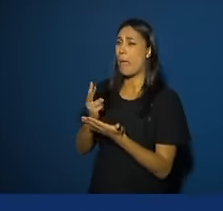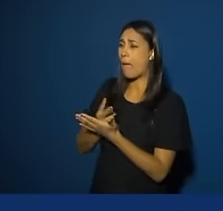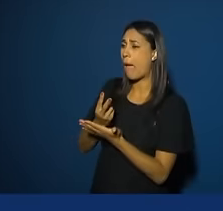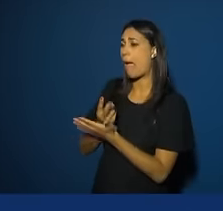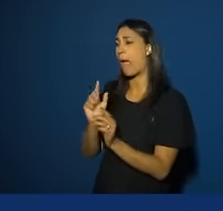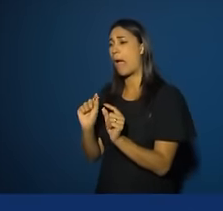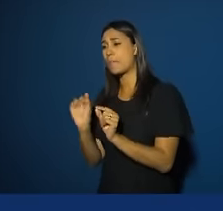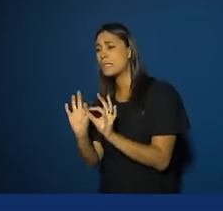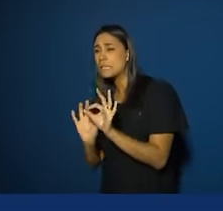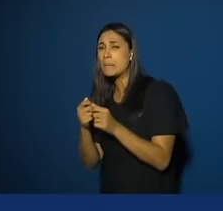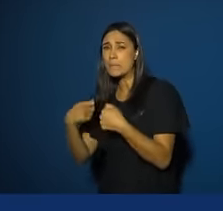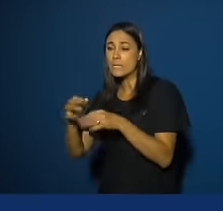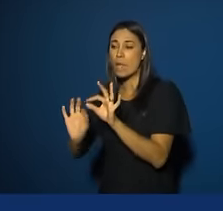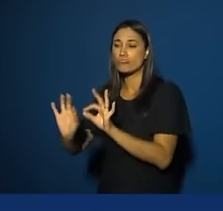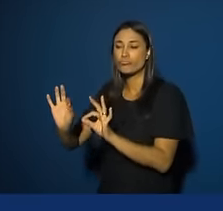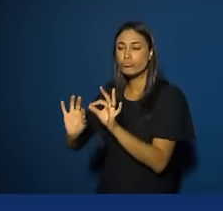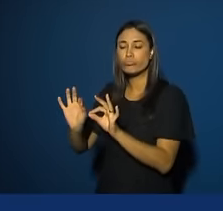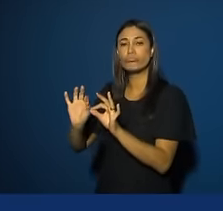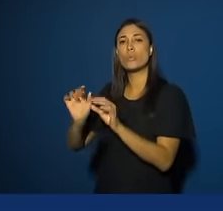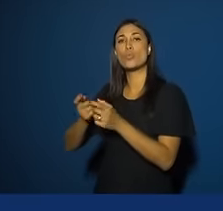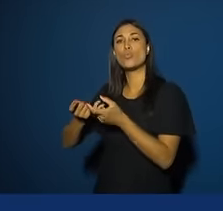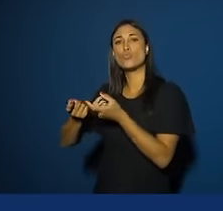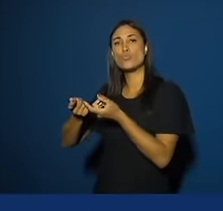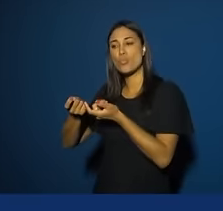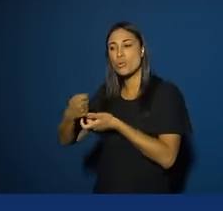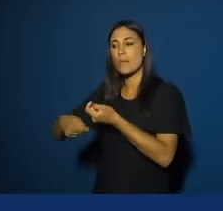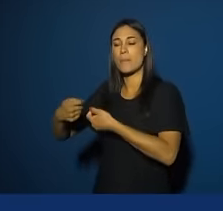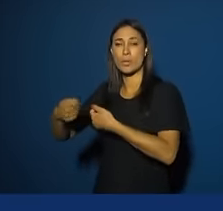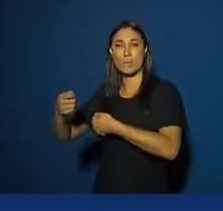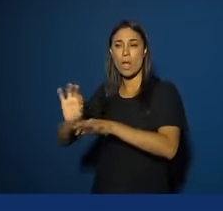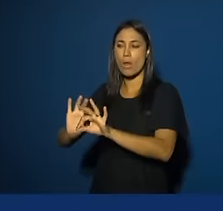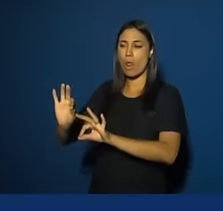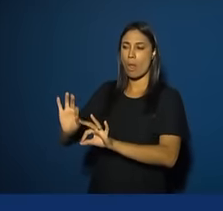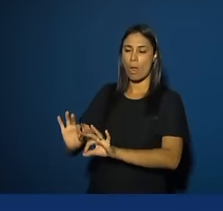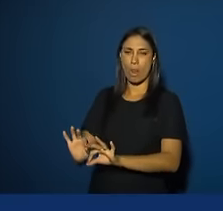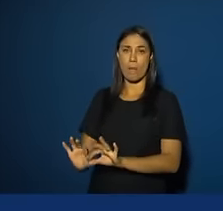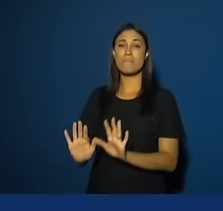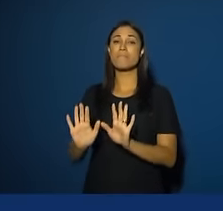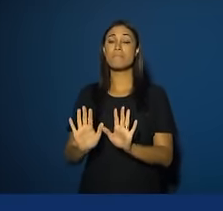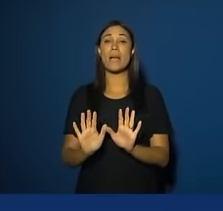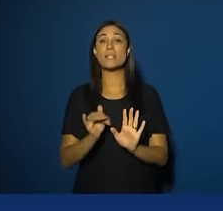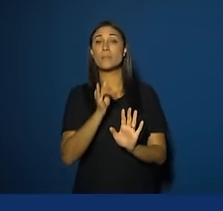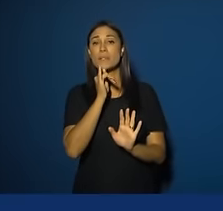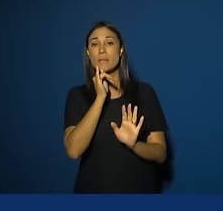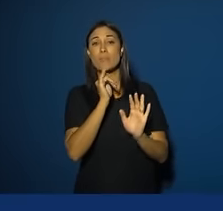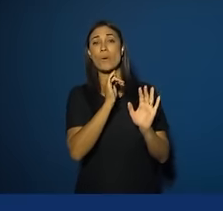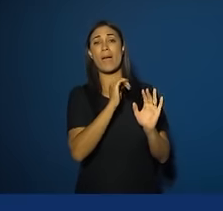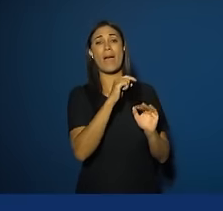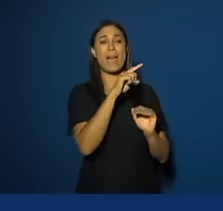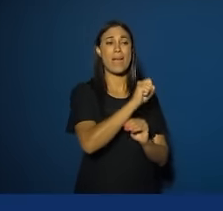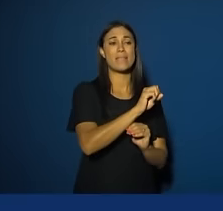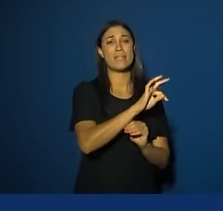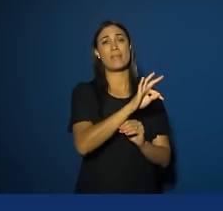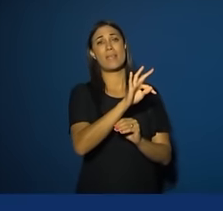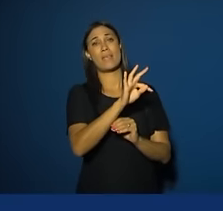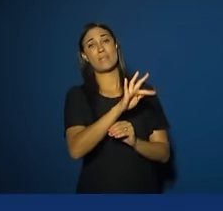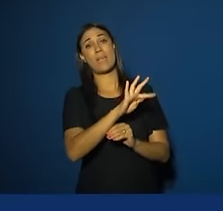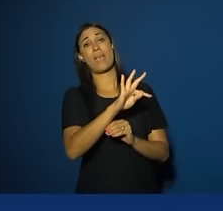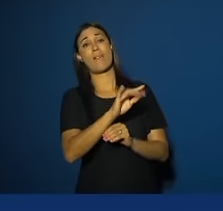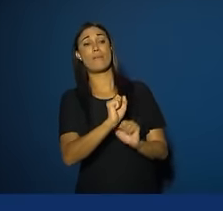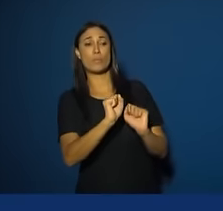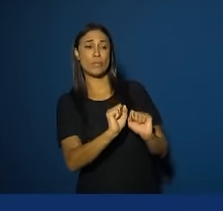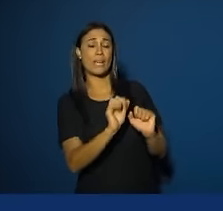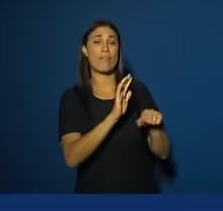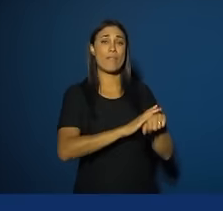tem que fazer algum Ajuste o orçamento tem que voltar um pouco para cá um pouco para lá p o bu Supremo essa parte aqui podia ter sido